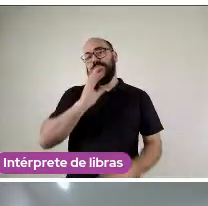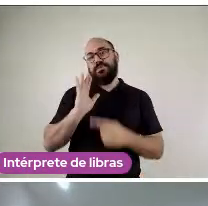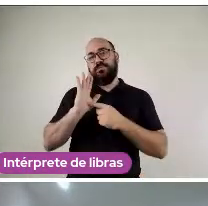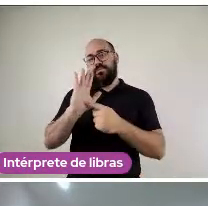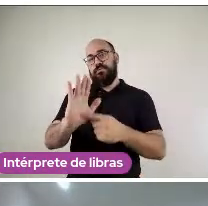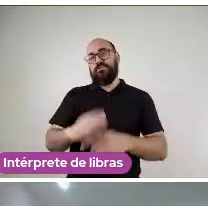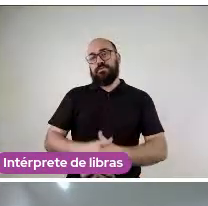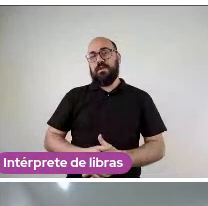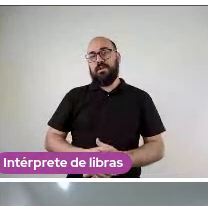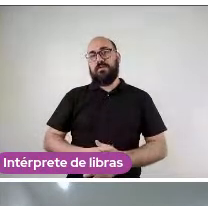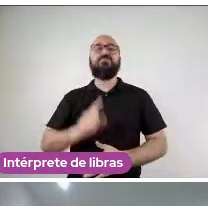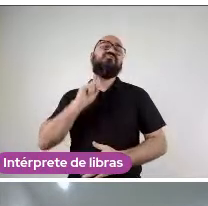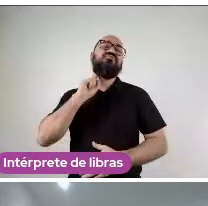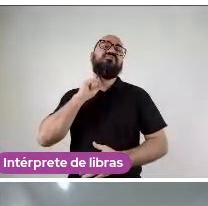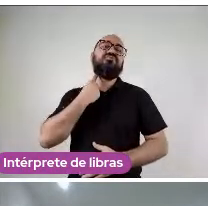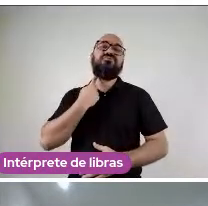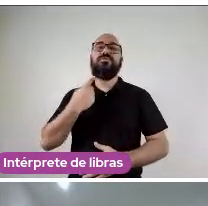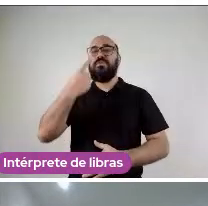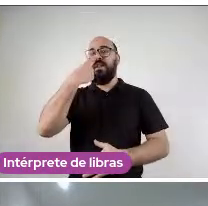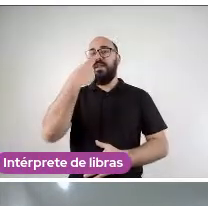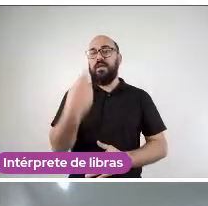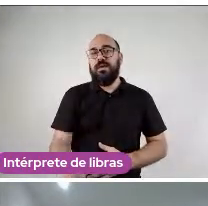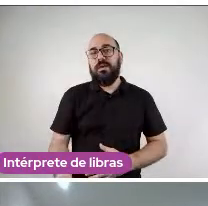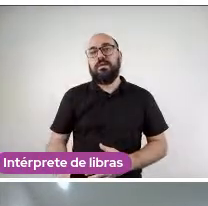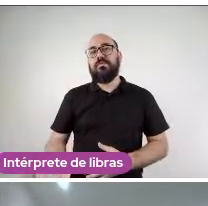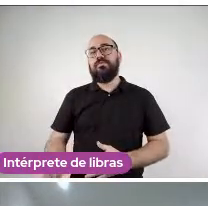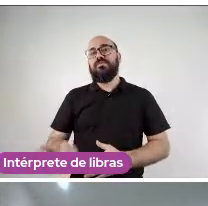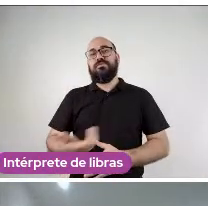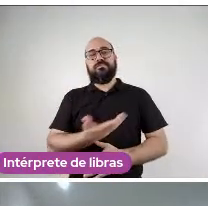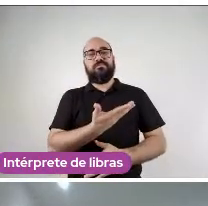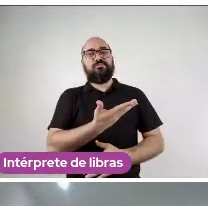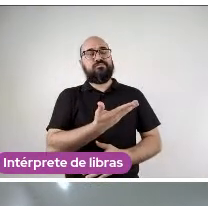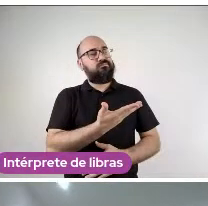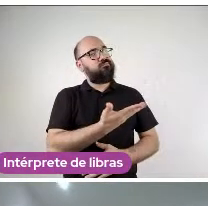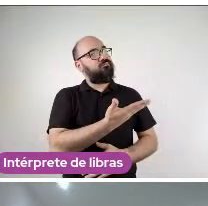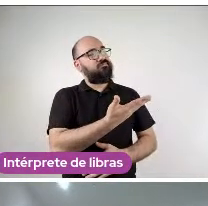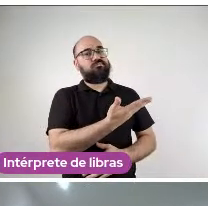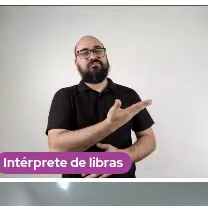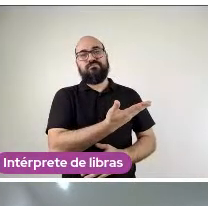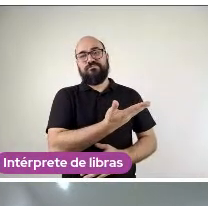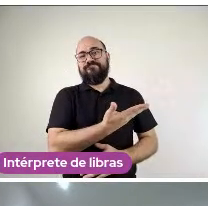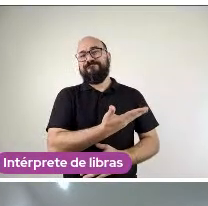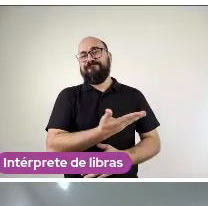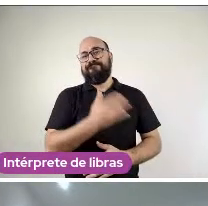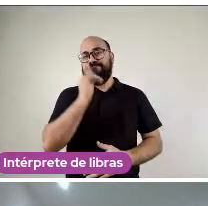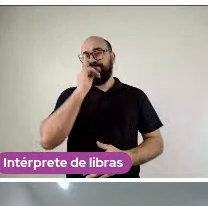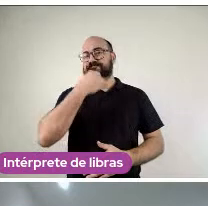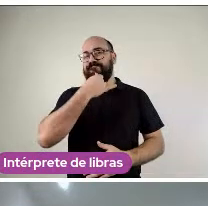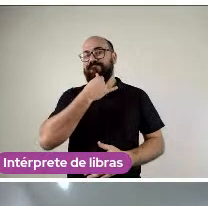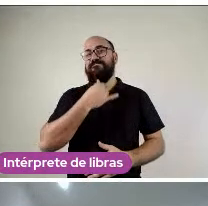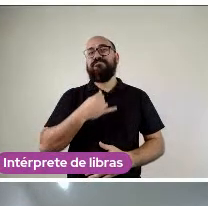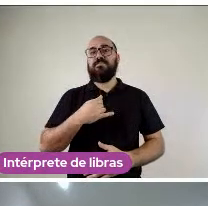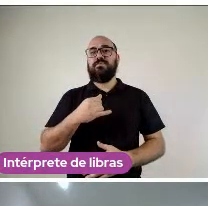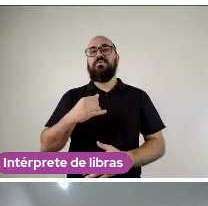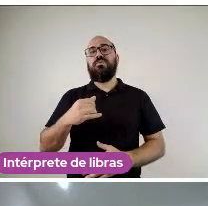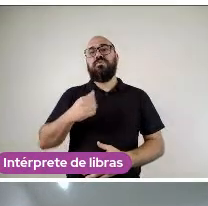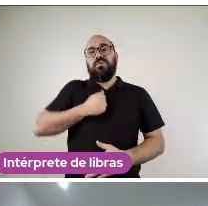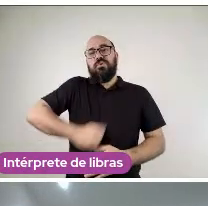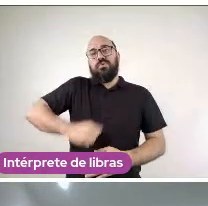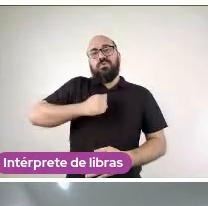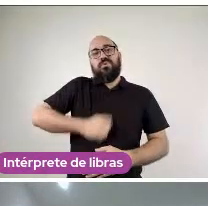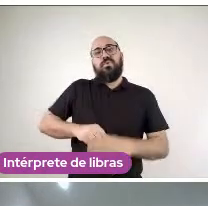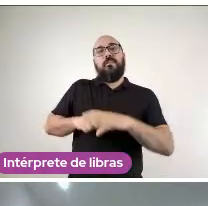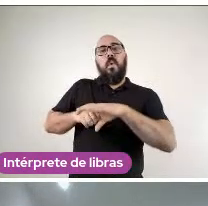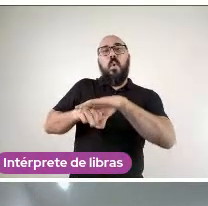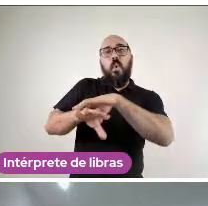justamente a poluição por lixo marinho, que degrada esse ambiente, eutrofização, esgotamento sanitário. Aqui no caso das